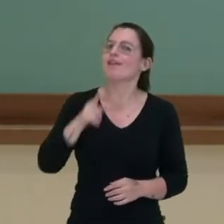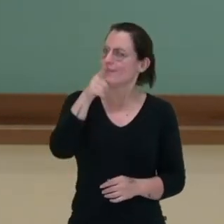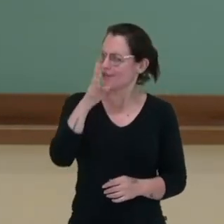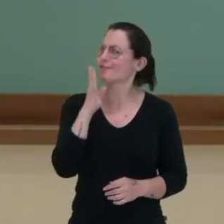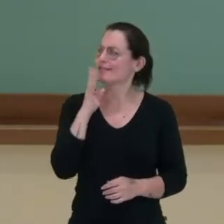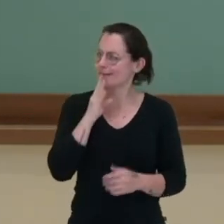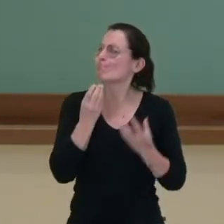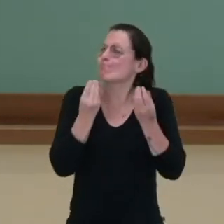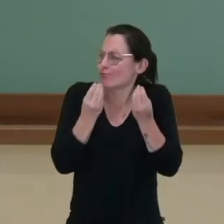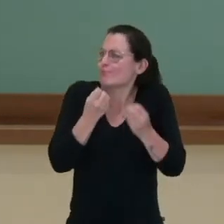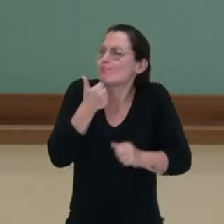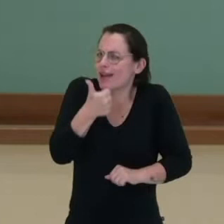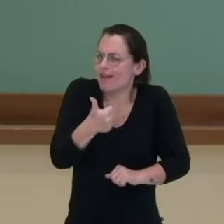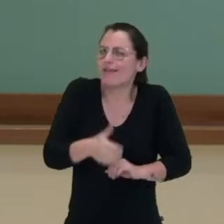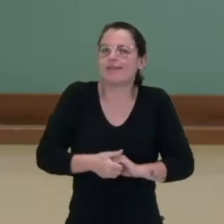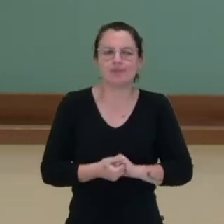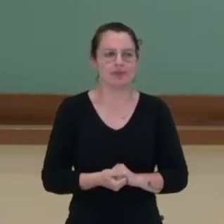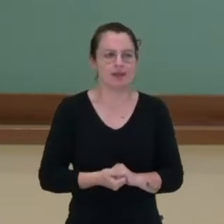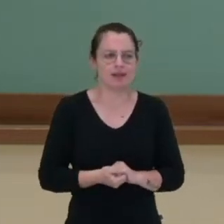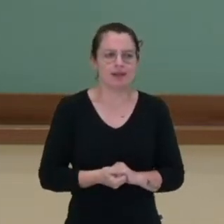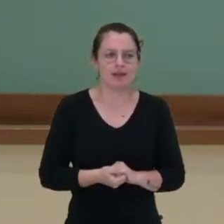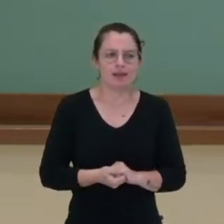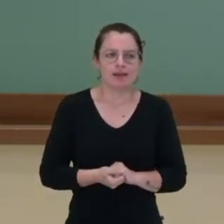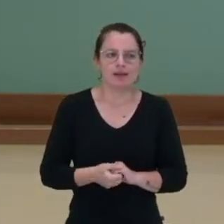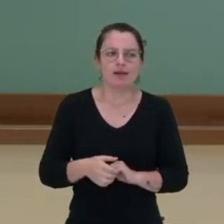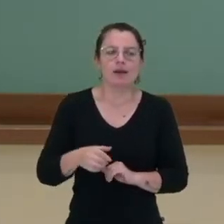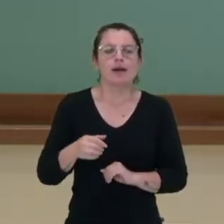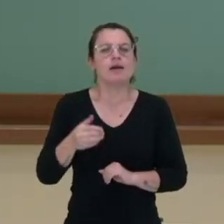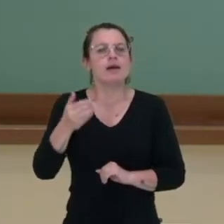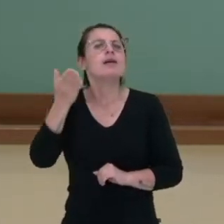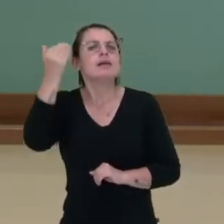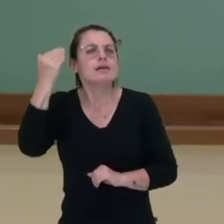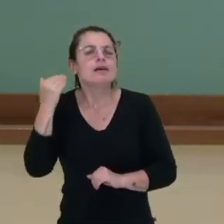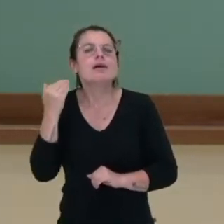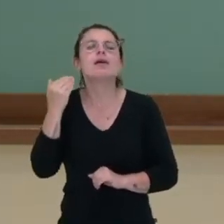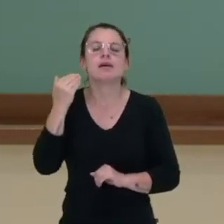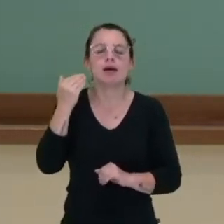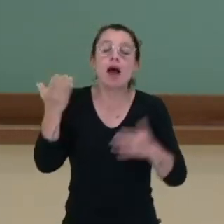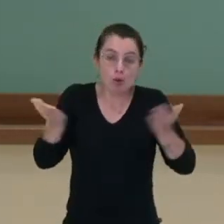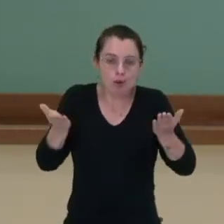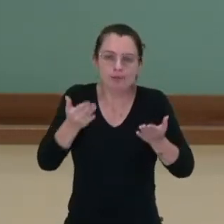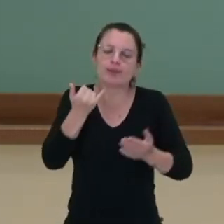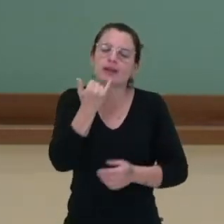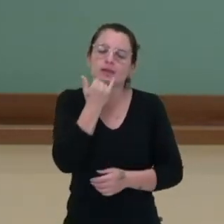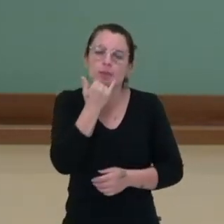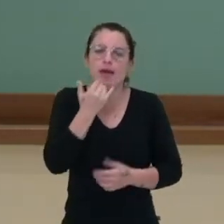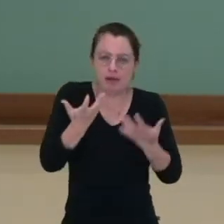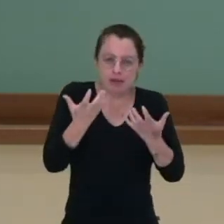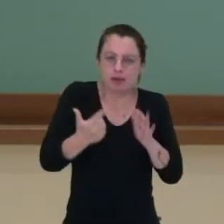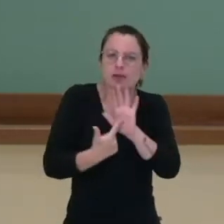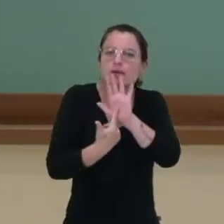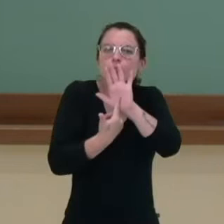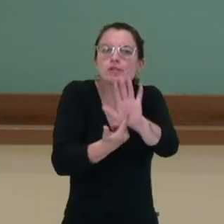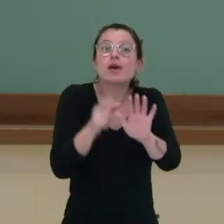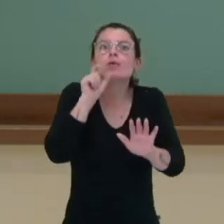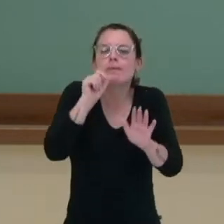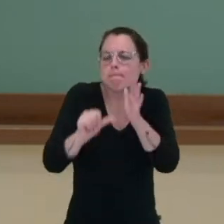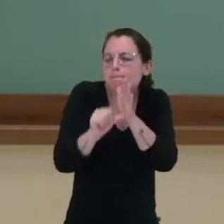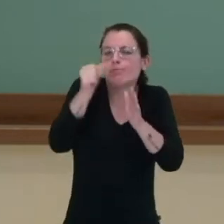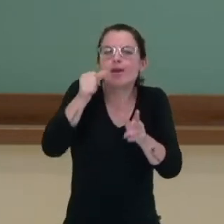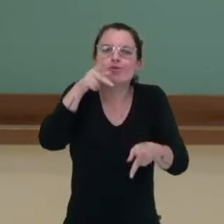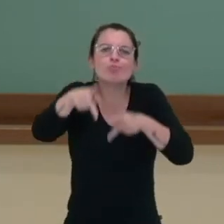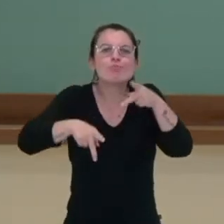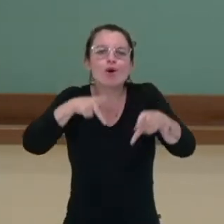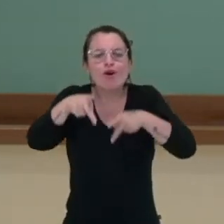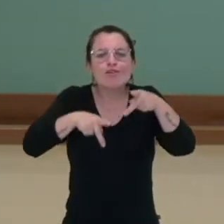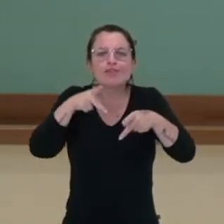bem, Olha só, um dos primeiros povos que eu trago para vocês é o povo egípcio, E é claro que